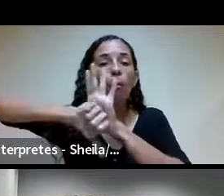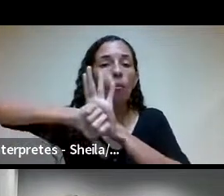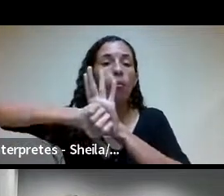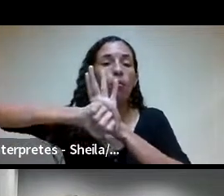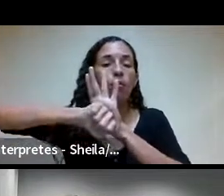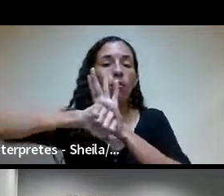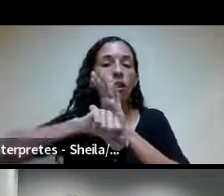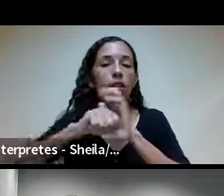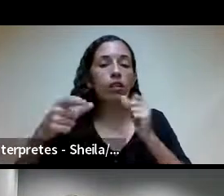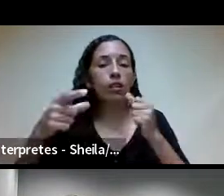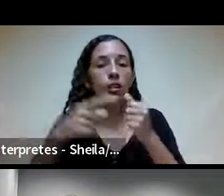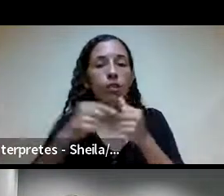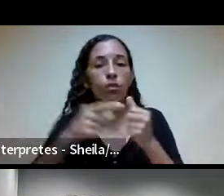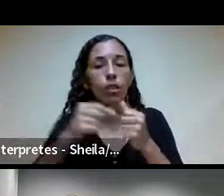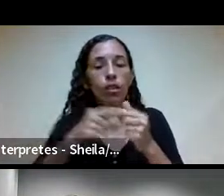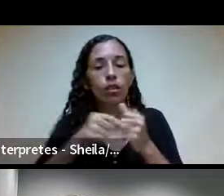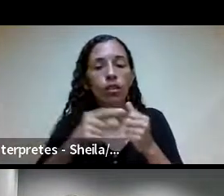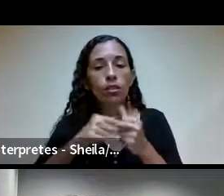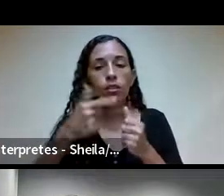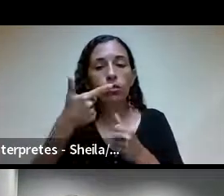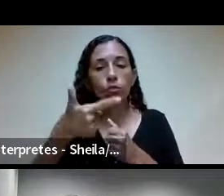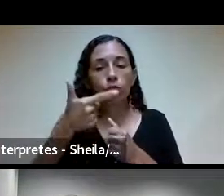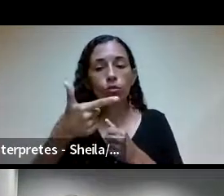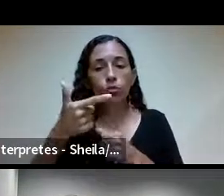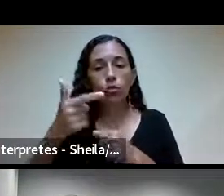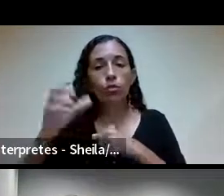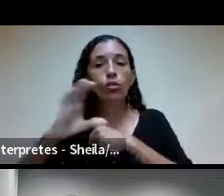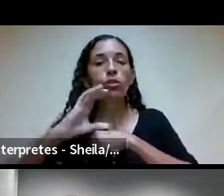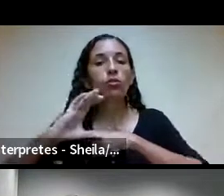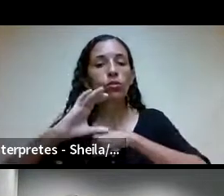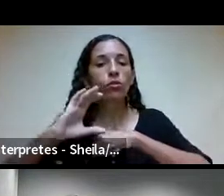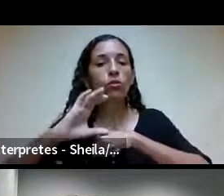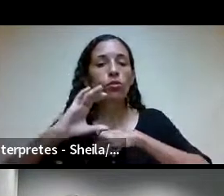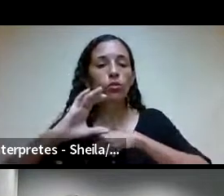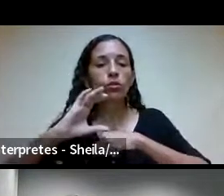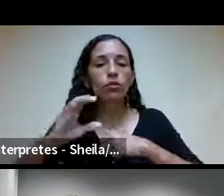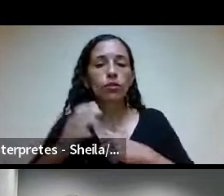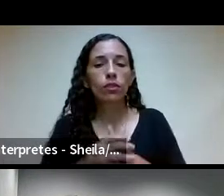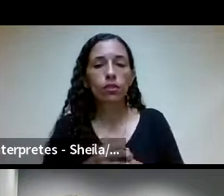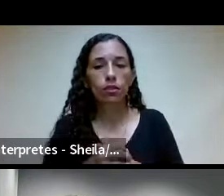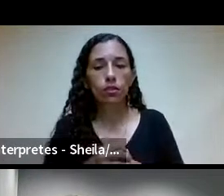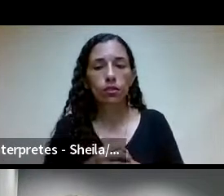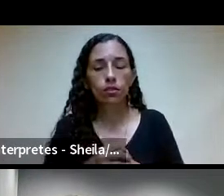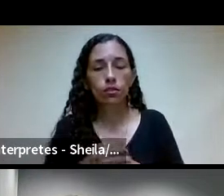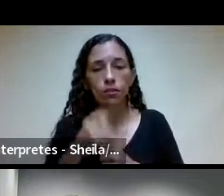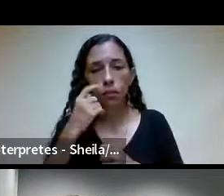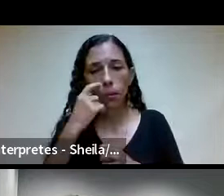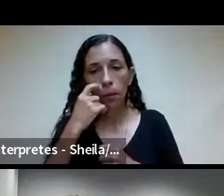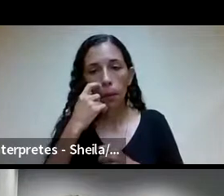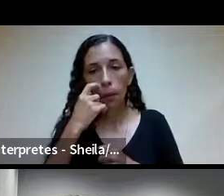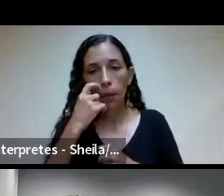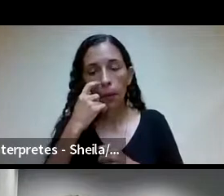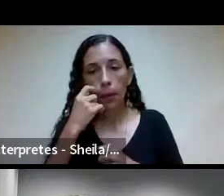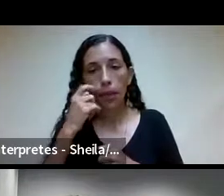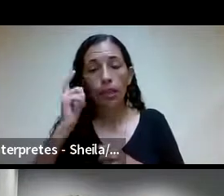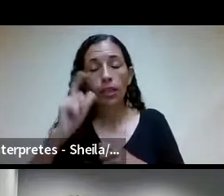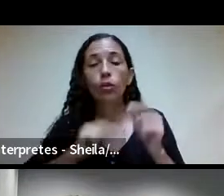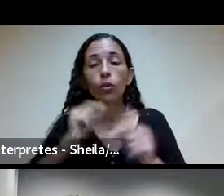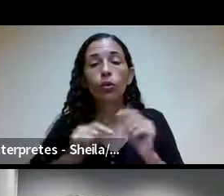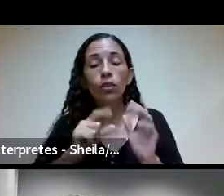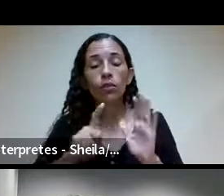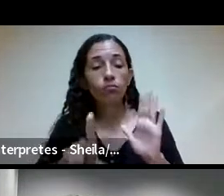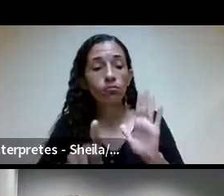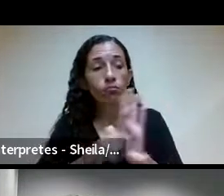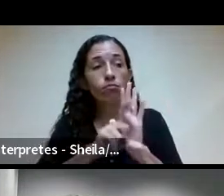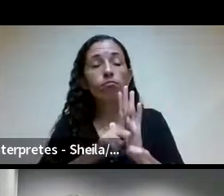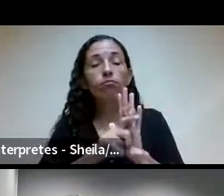da Constituição Federal, que deve já, eu peço pré-questionamento. Considerando o princípio da legalidade, resiste-se